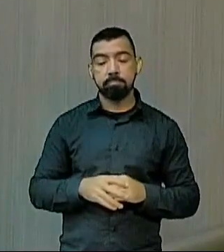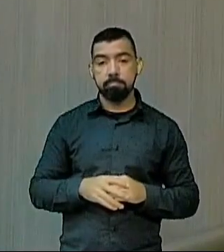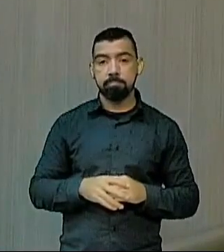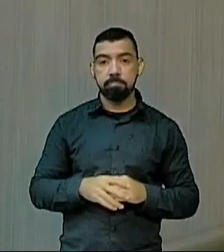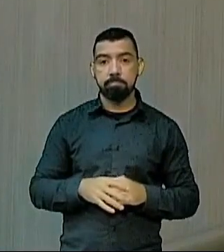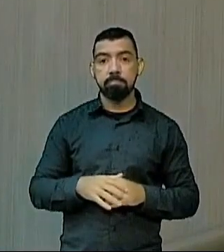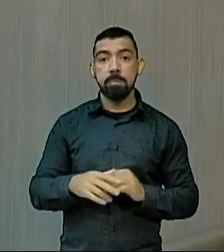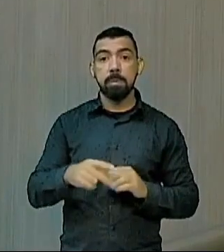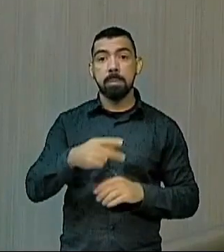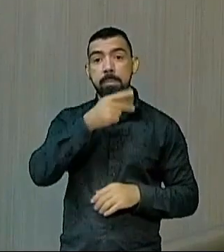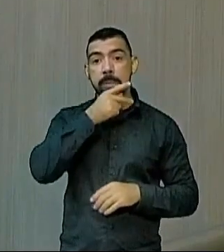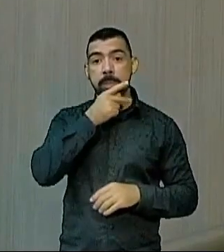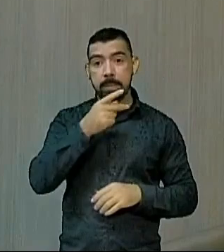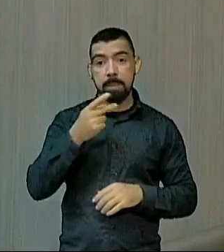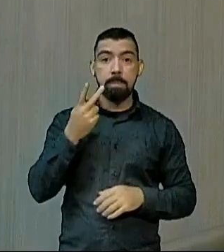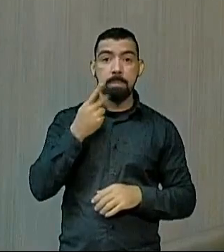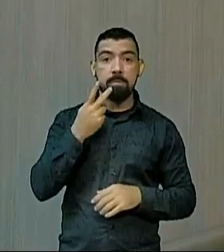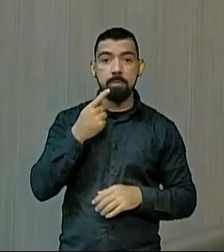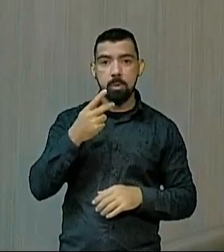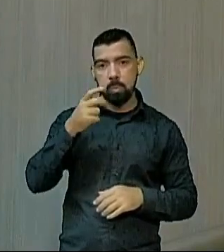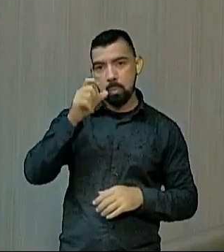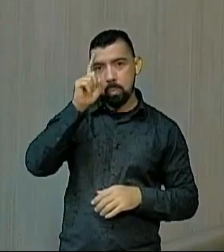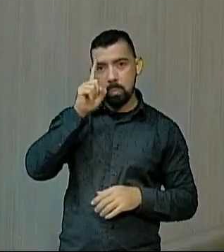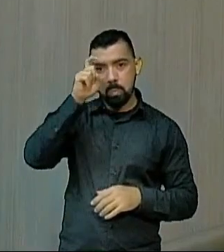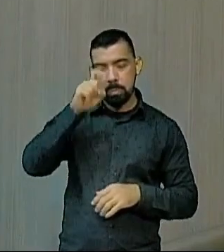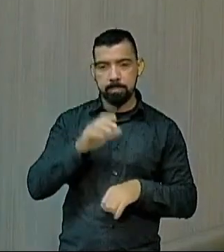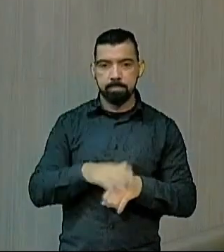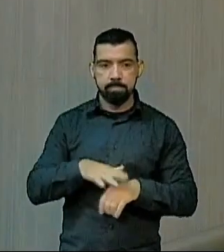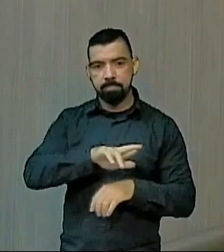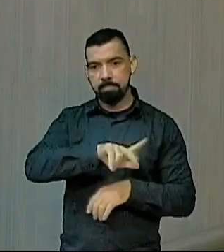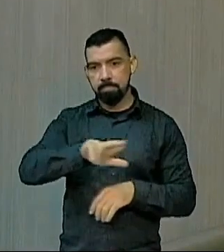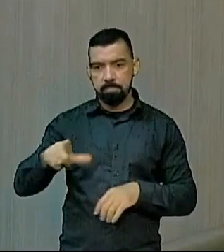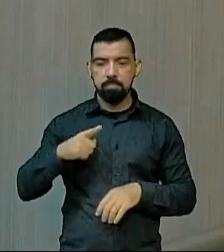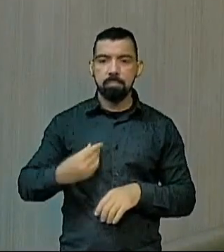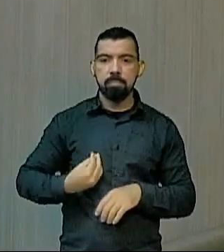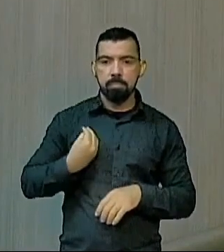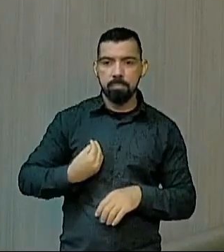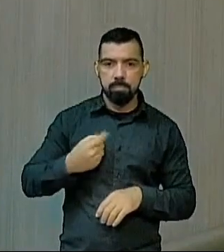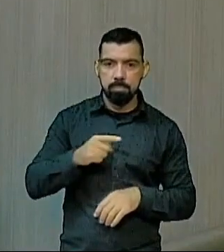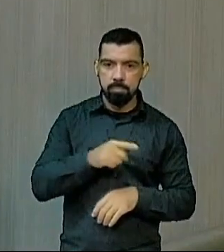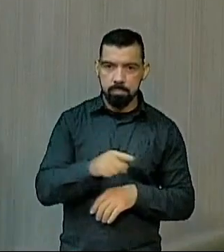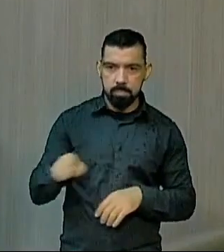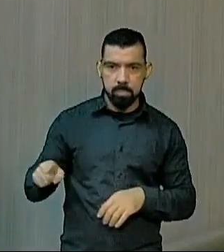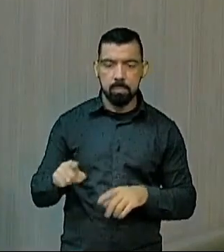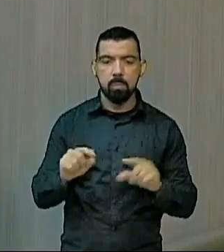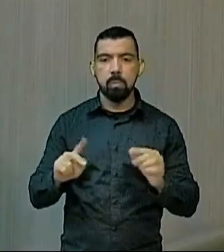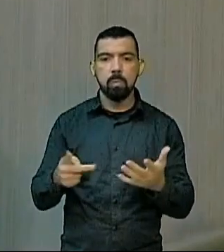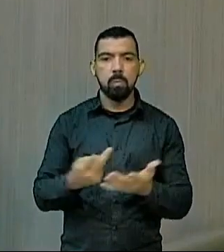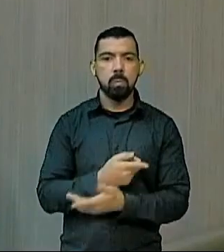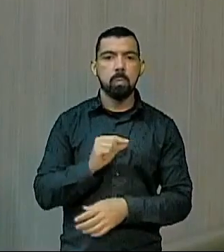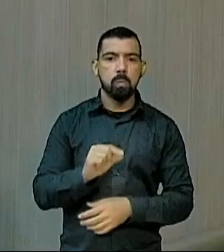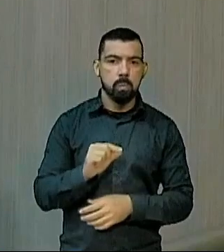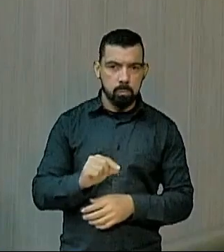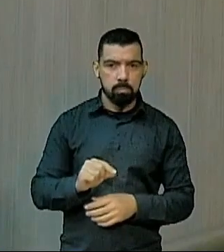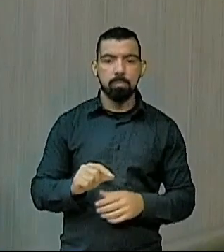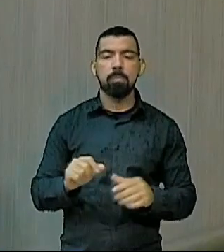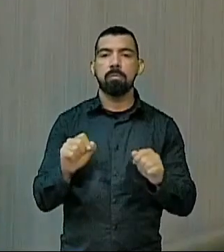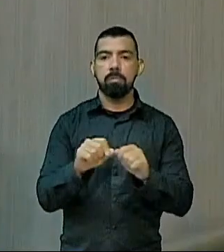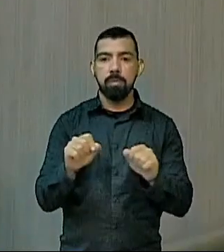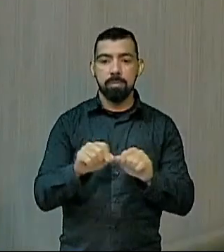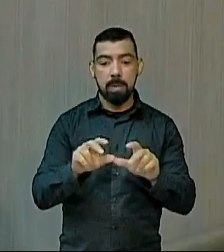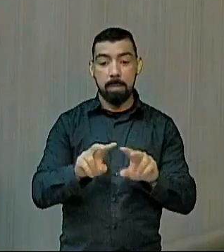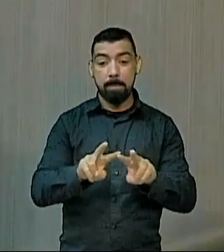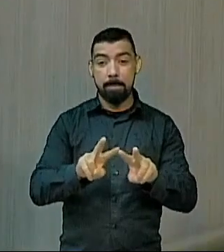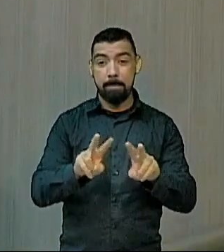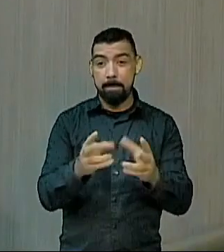prefeito Sarto vários quadros políticos estiveram presentes e ali foram feitos uma série de discursos